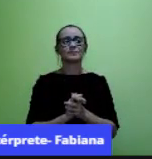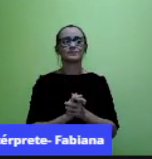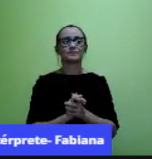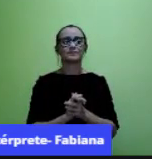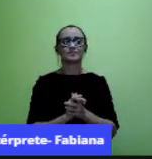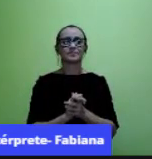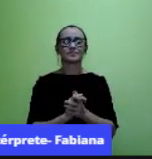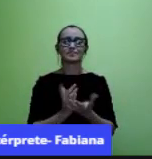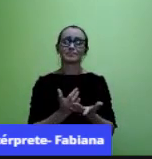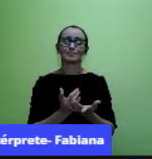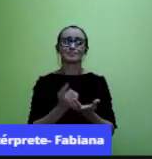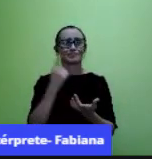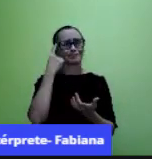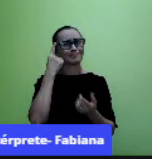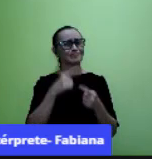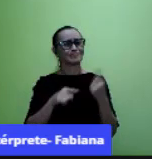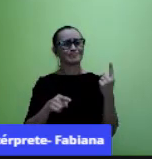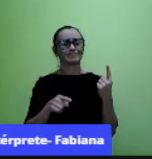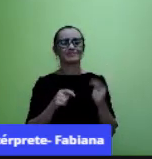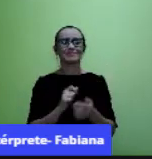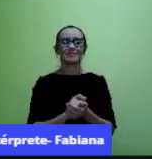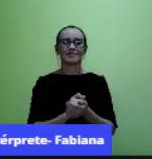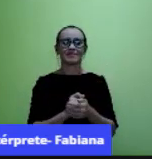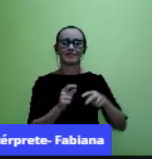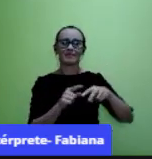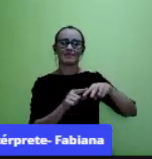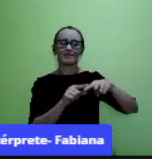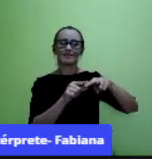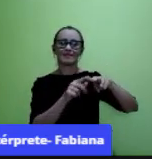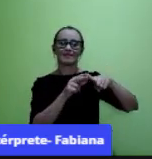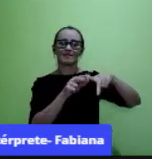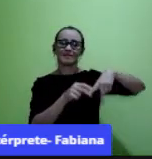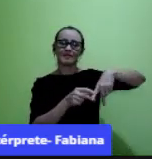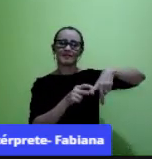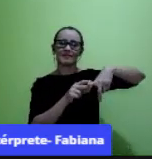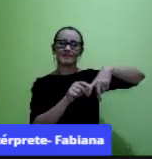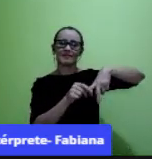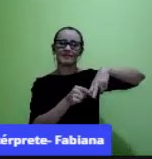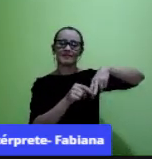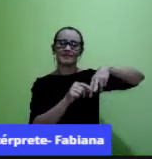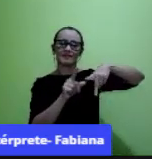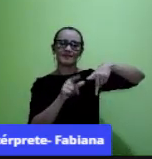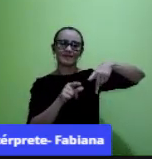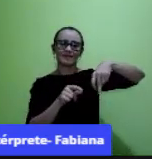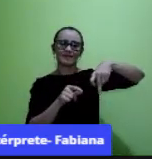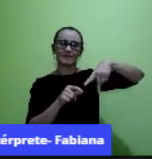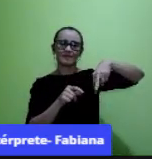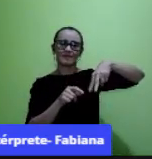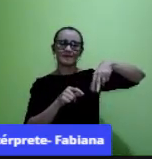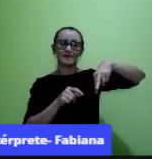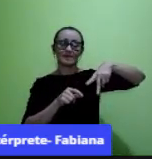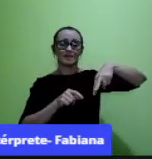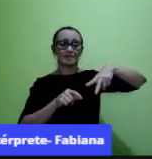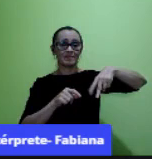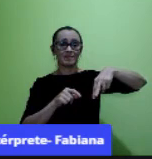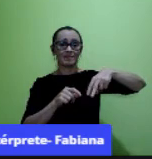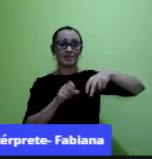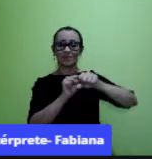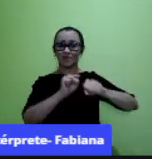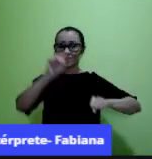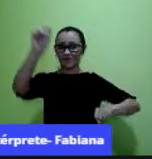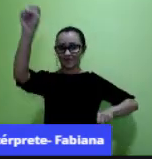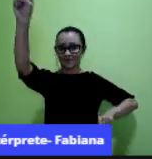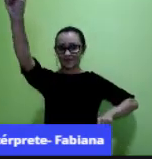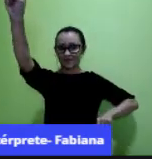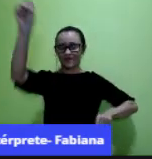Piscar o olho não dá, mas levante a perna, levanta a perninha do boneco dela, ou ele levanta do super-herói dele.